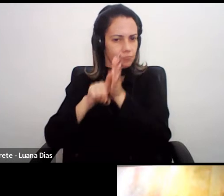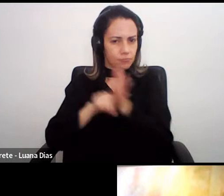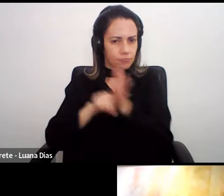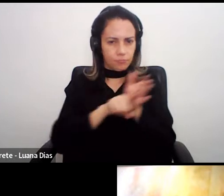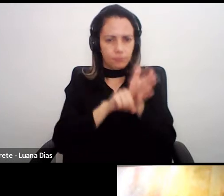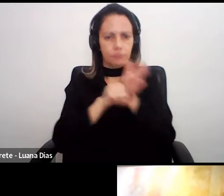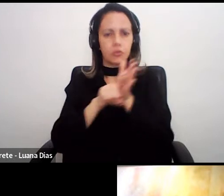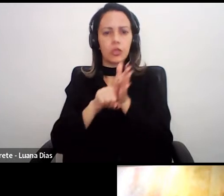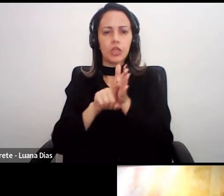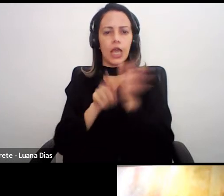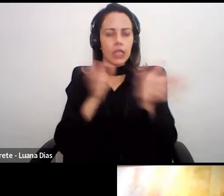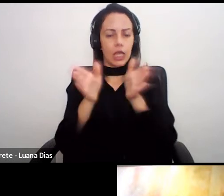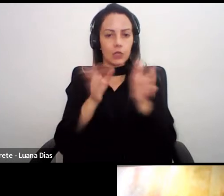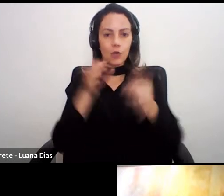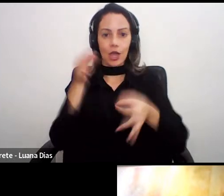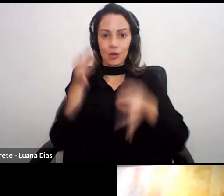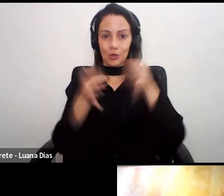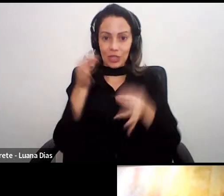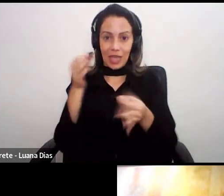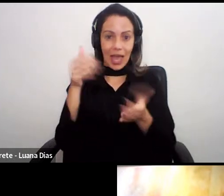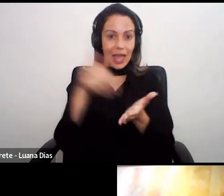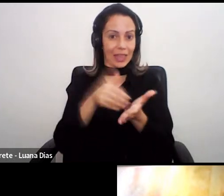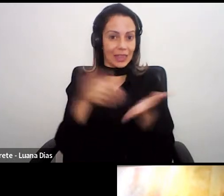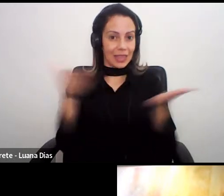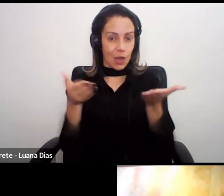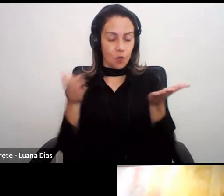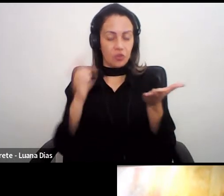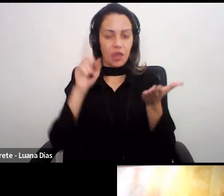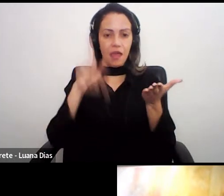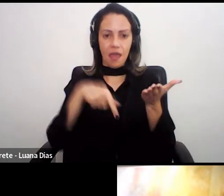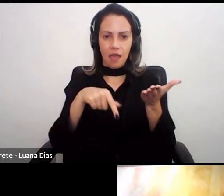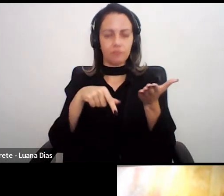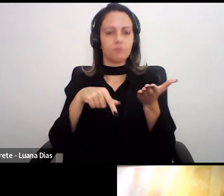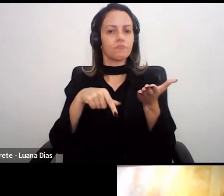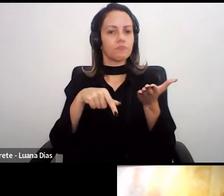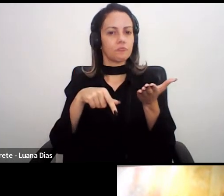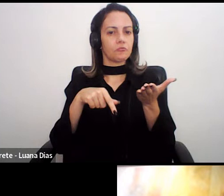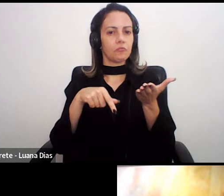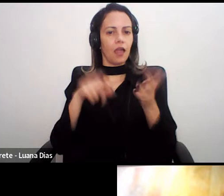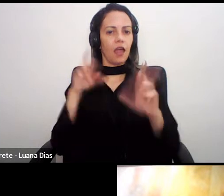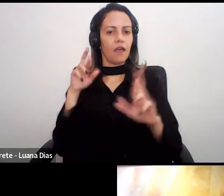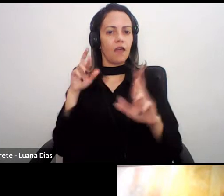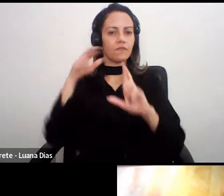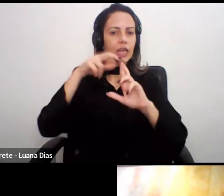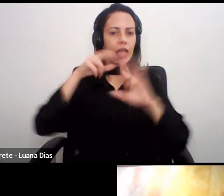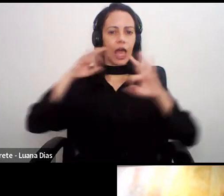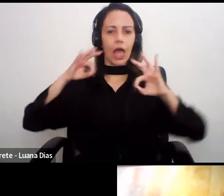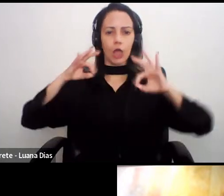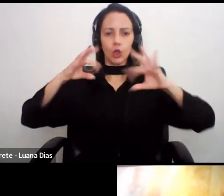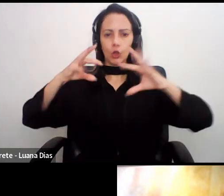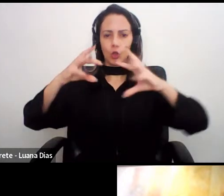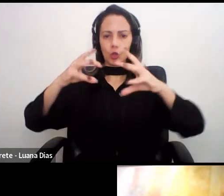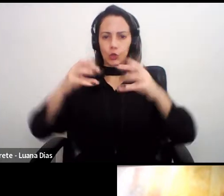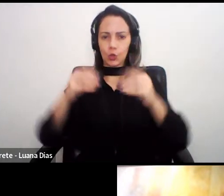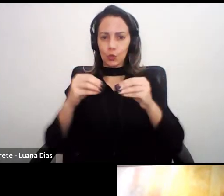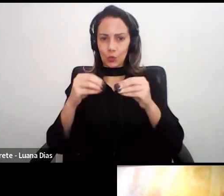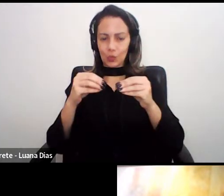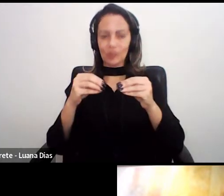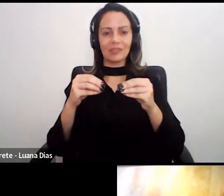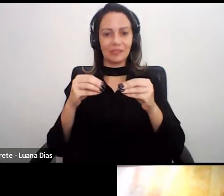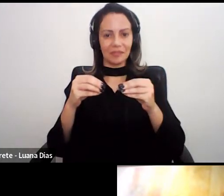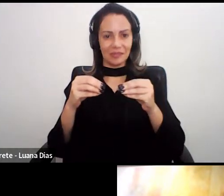essa que até hoje é referência para todos e todos que se aventuram, na verdade,